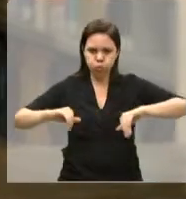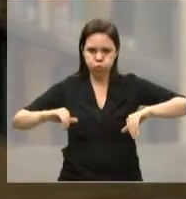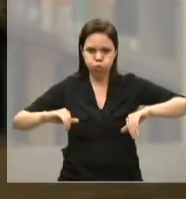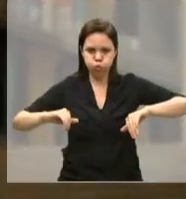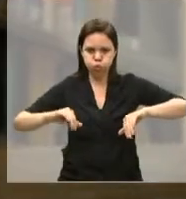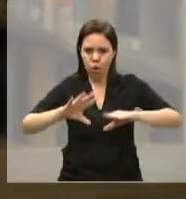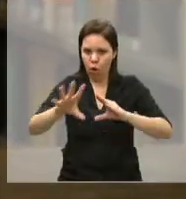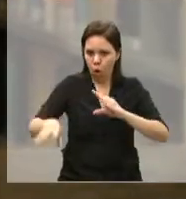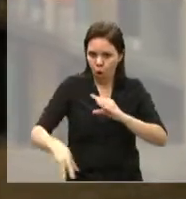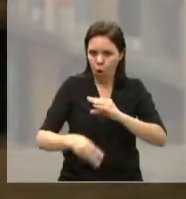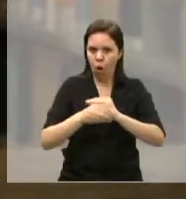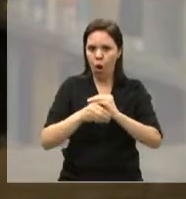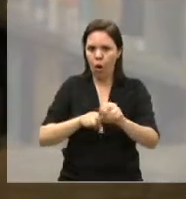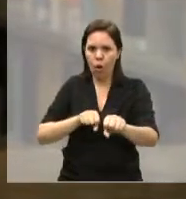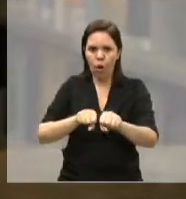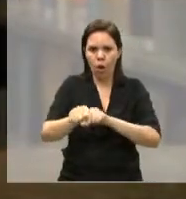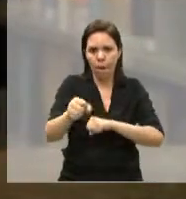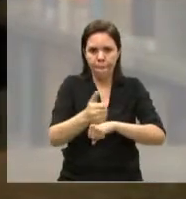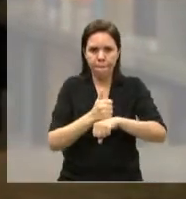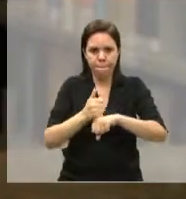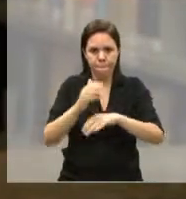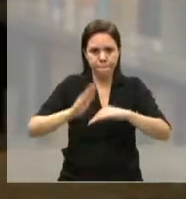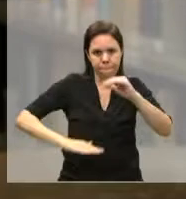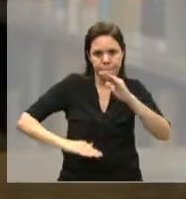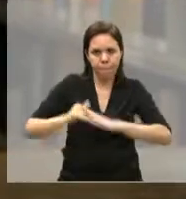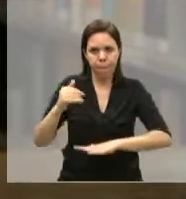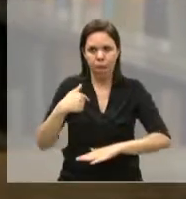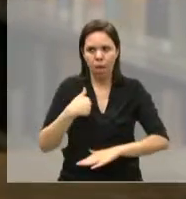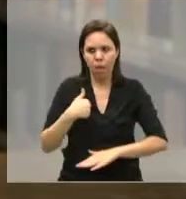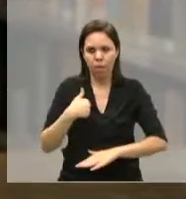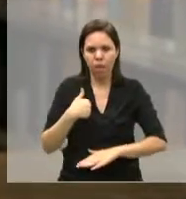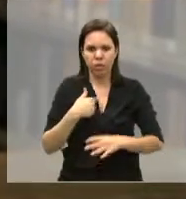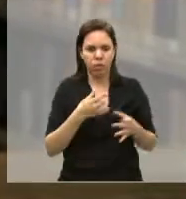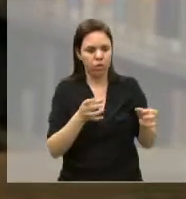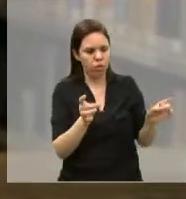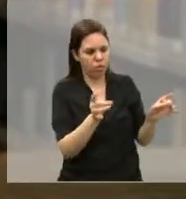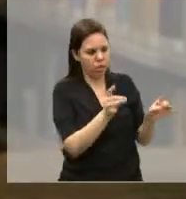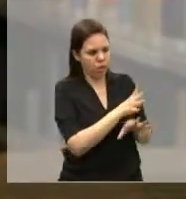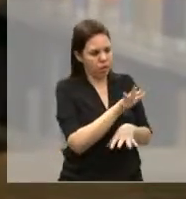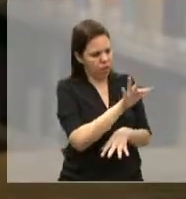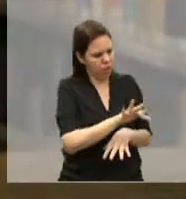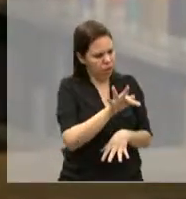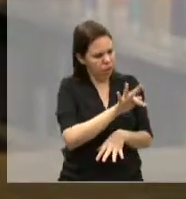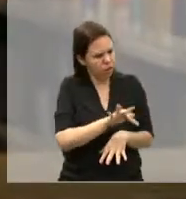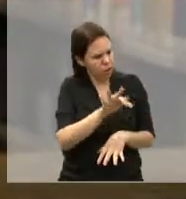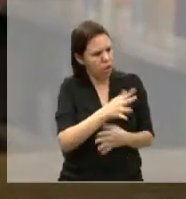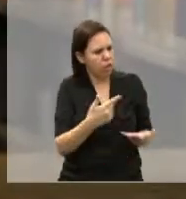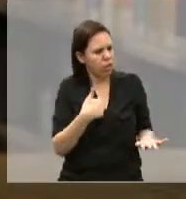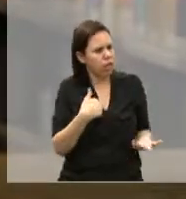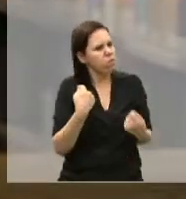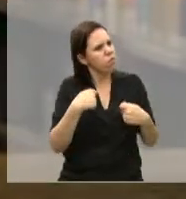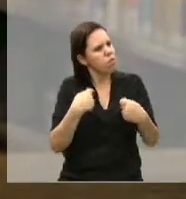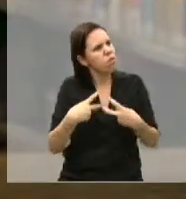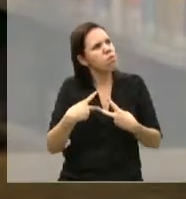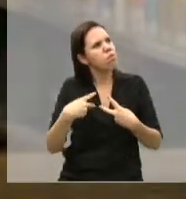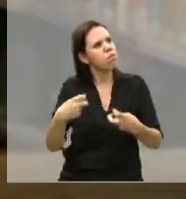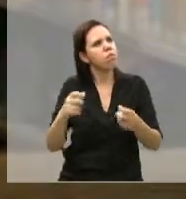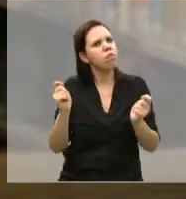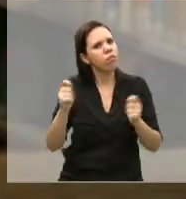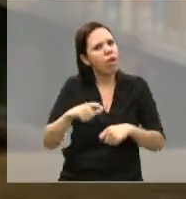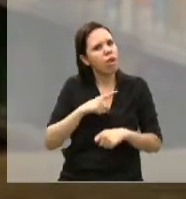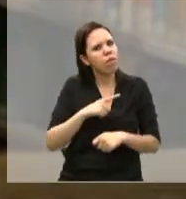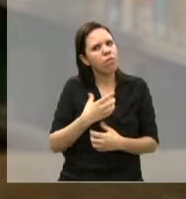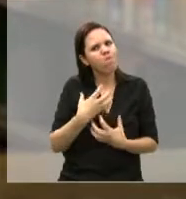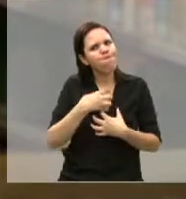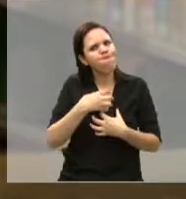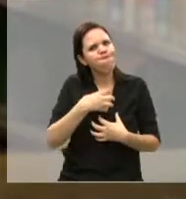para complementar na formação do profissional. Eu mesmo, quando eu saí da universidade, eu notei imediatamente que eu tinha esse grande